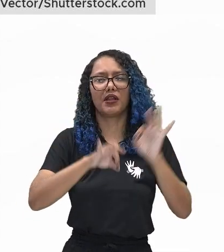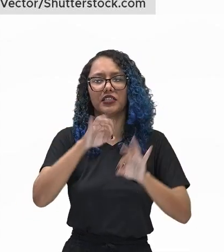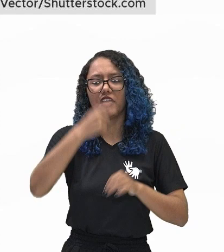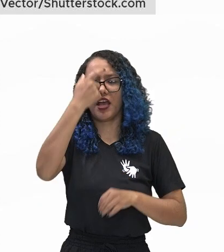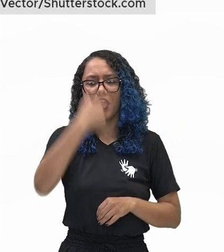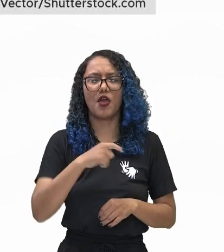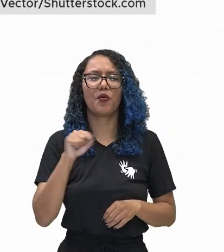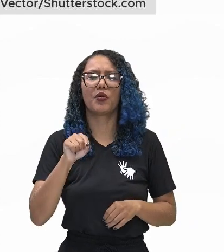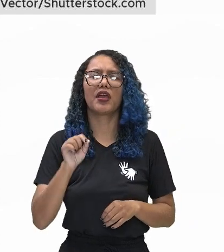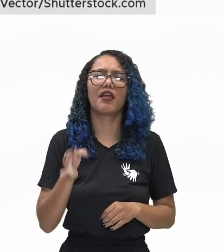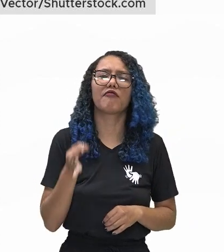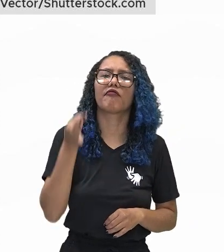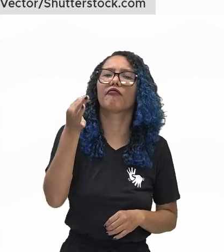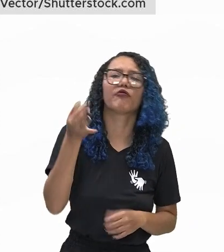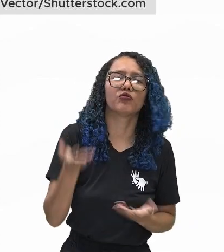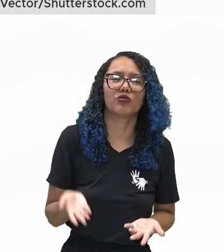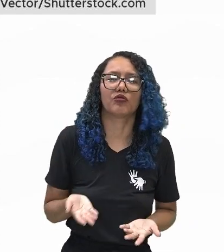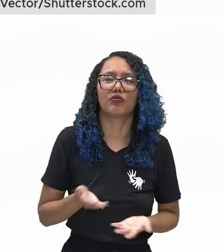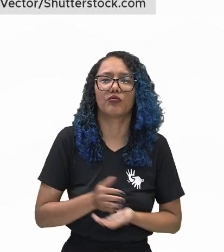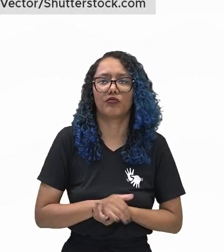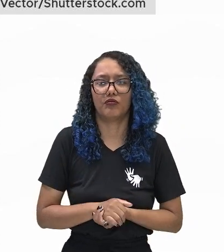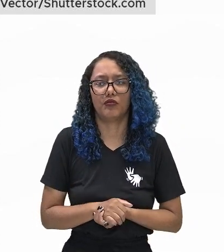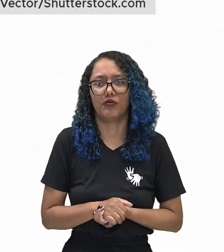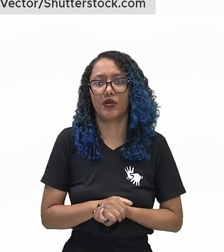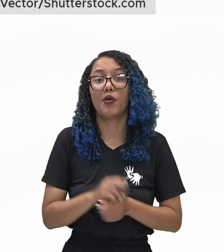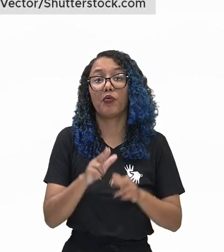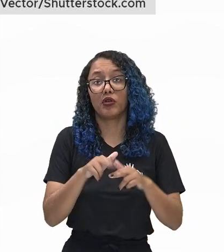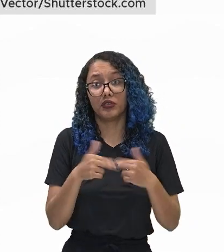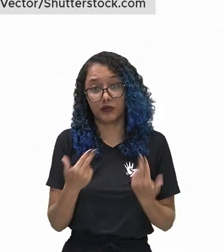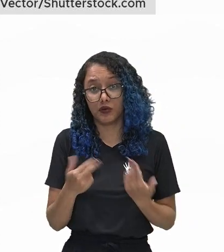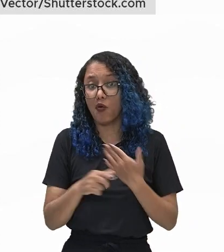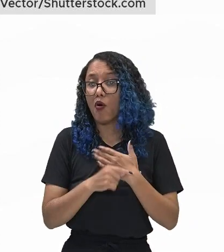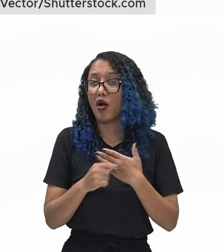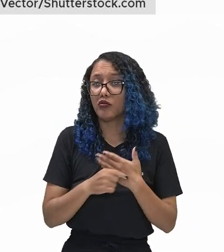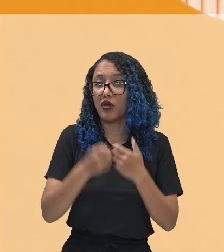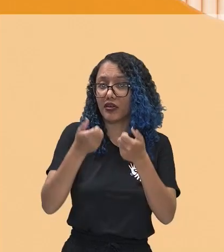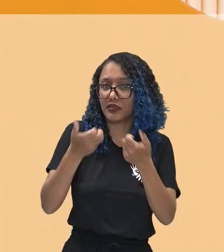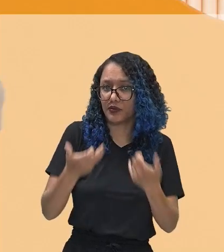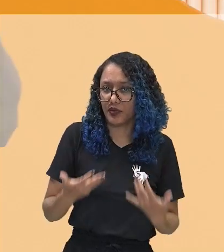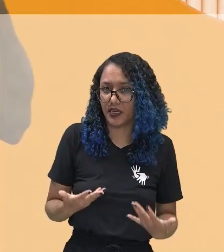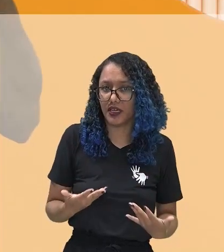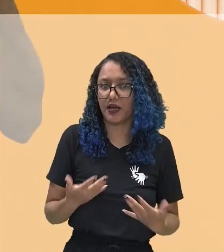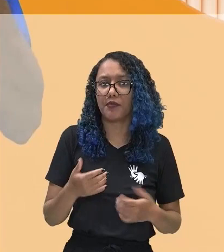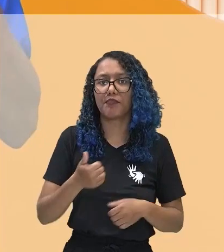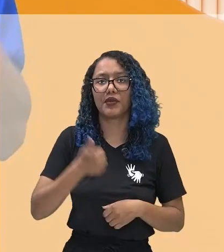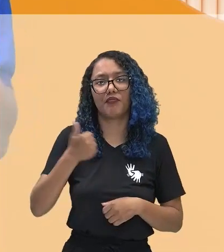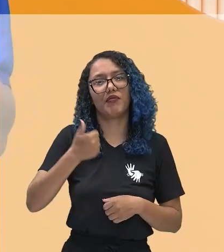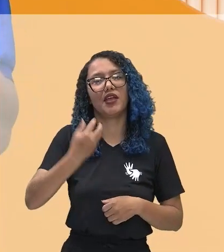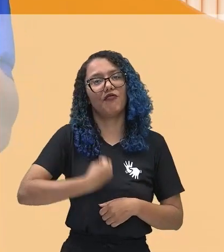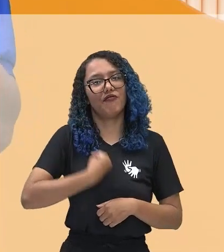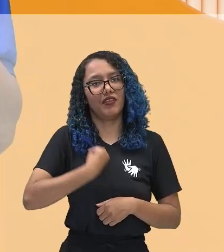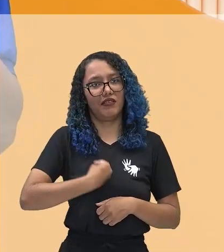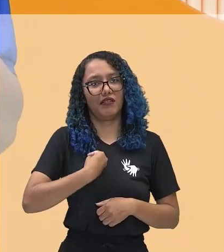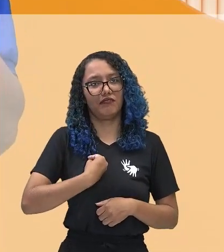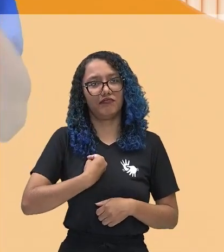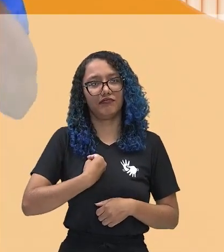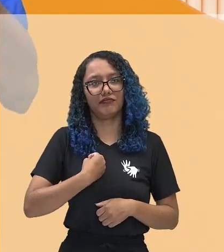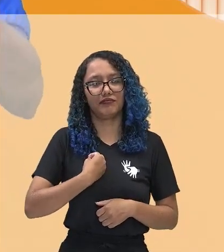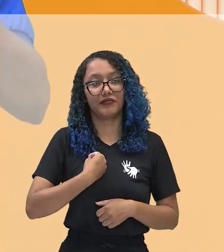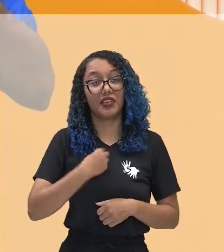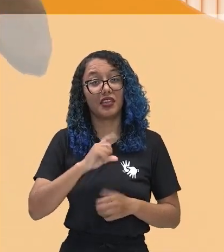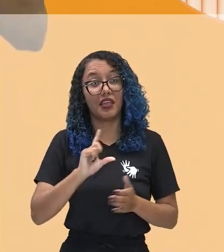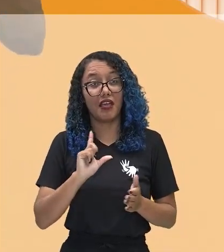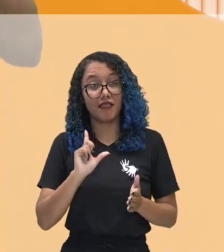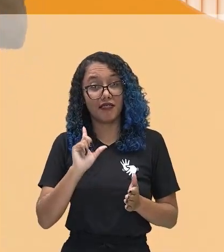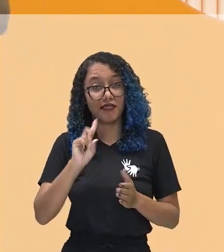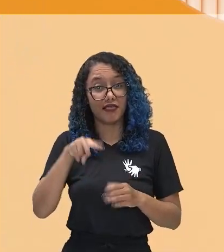Por isso que Sartre, por exemplo, vai falar para a gente, primeiro eu existo,